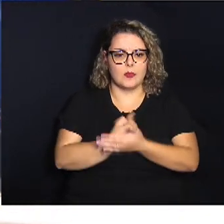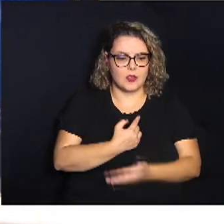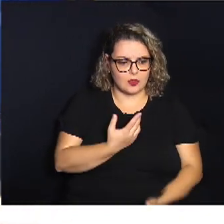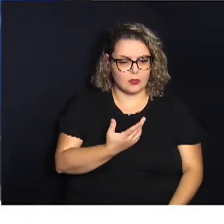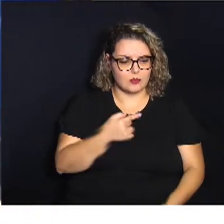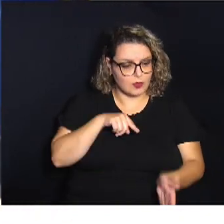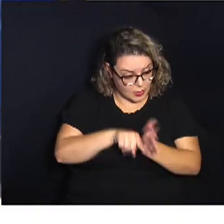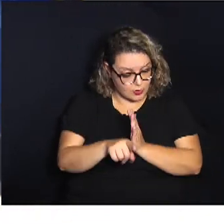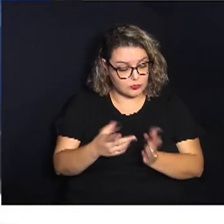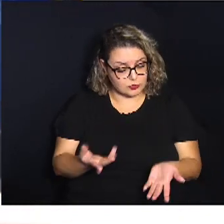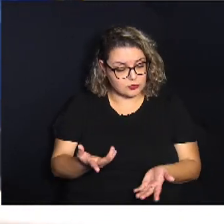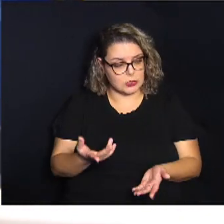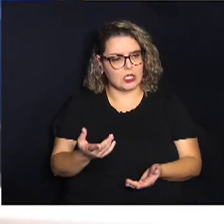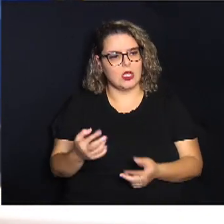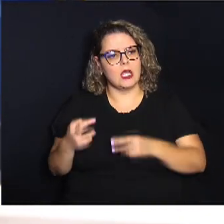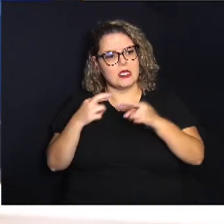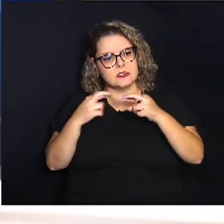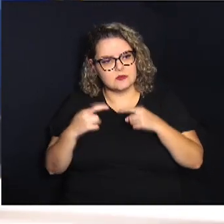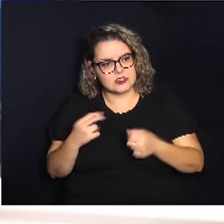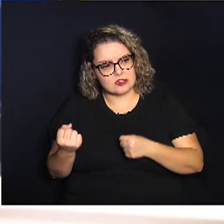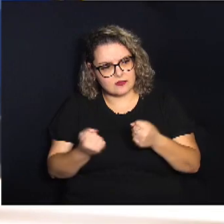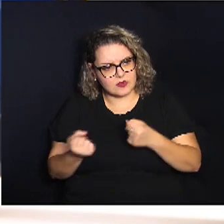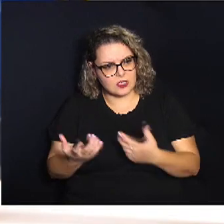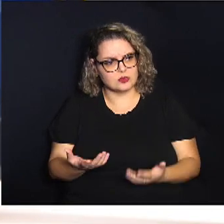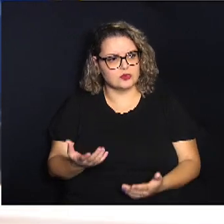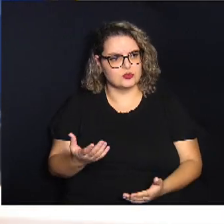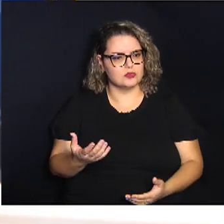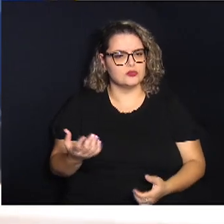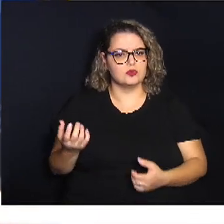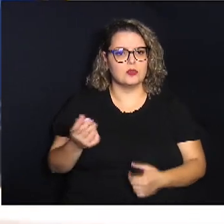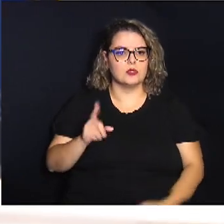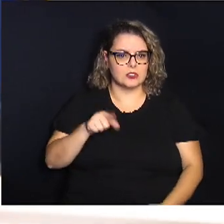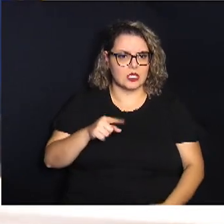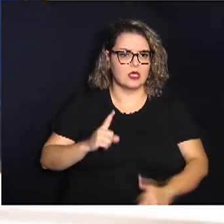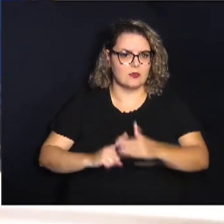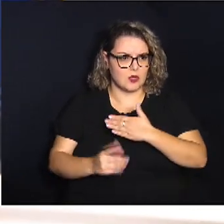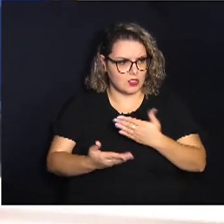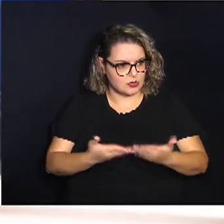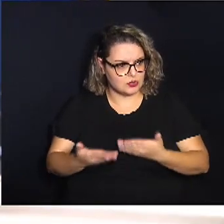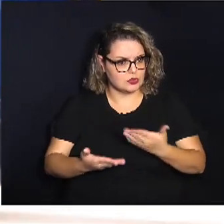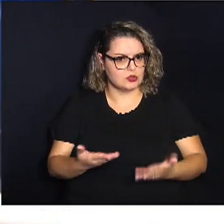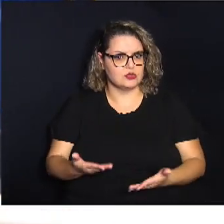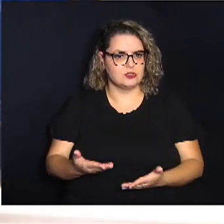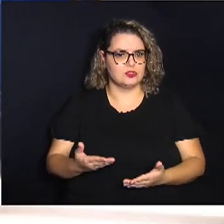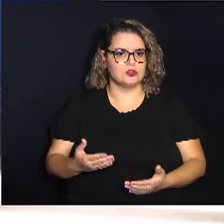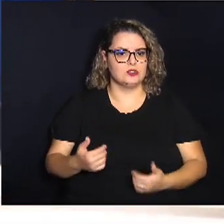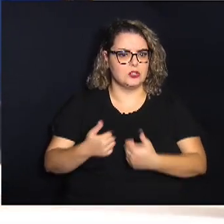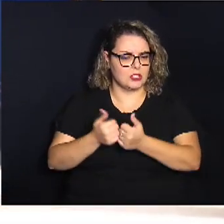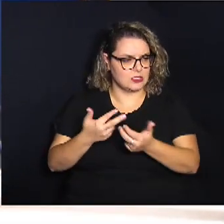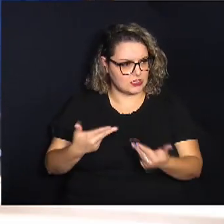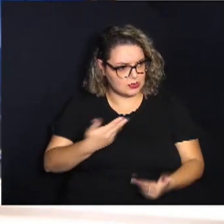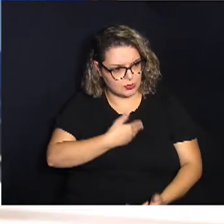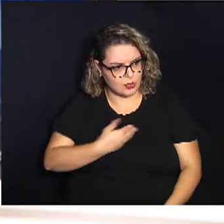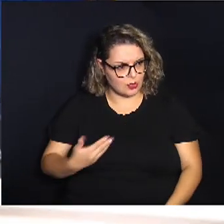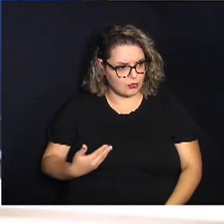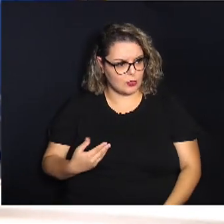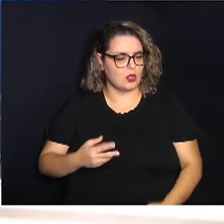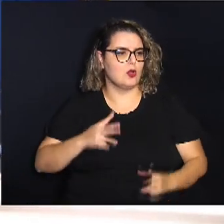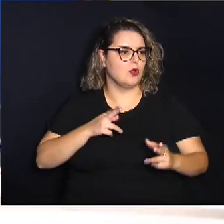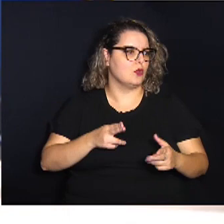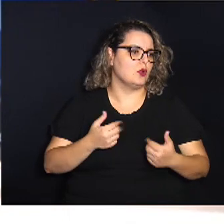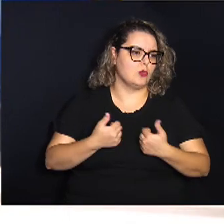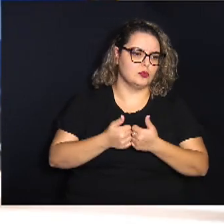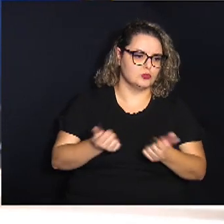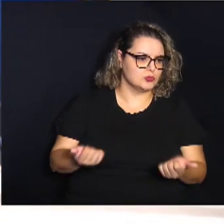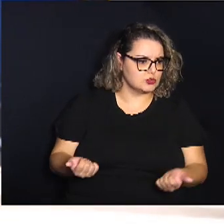Júlio inspeção veicular nos carros que são prestadores de serviços de transporte público como transporte escolar